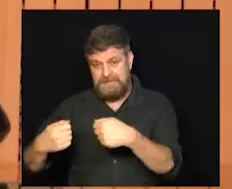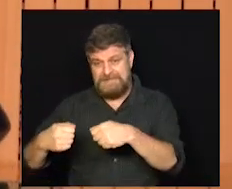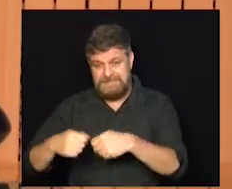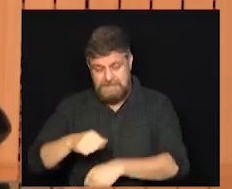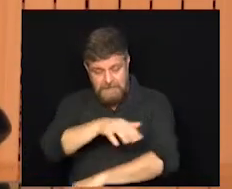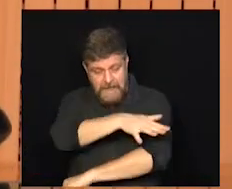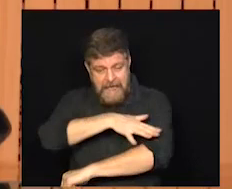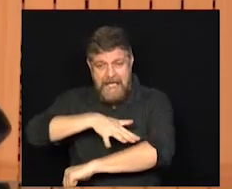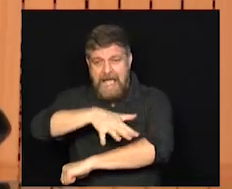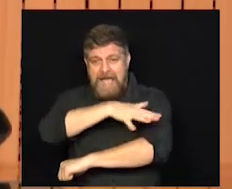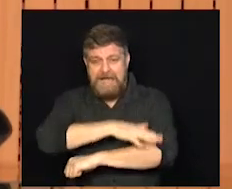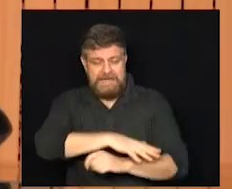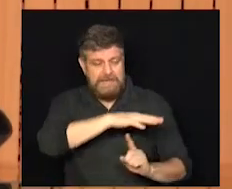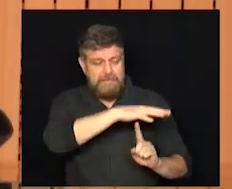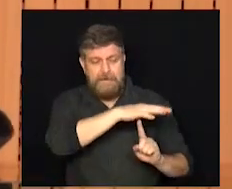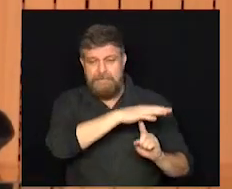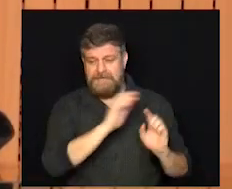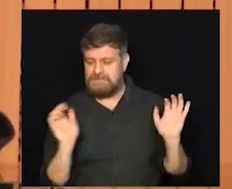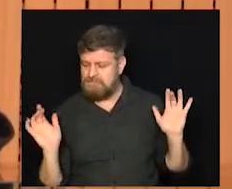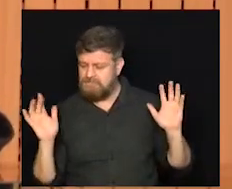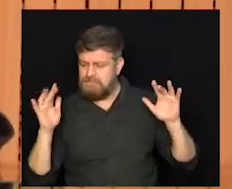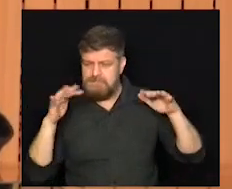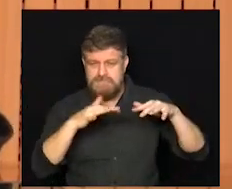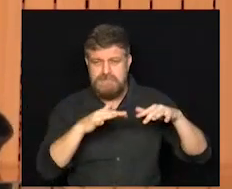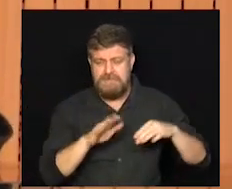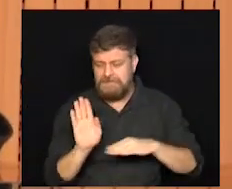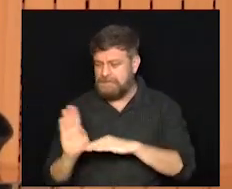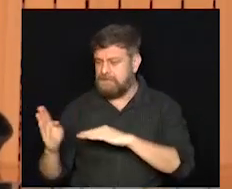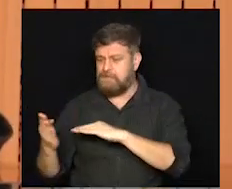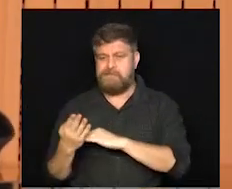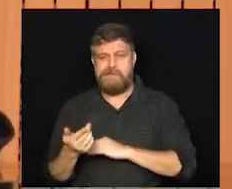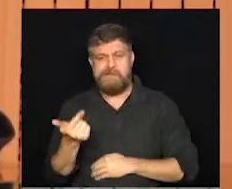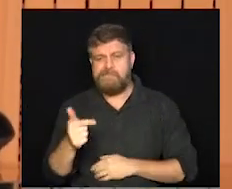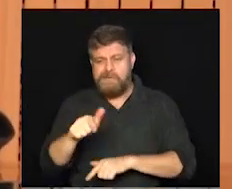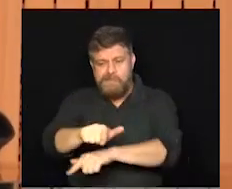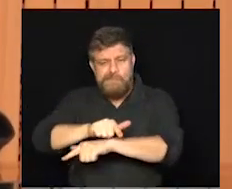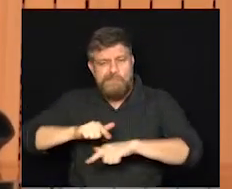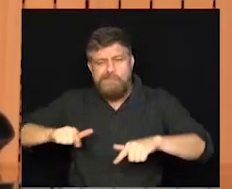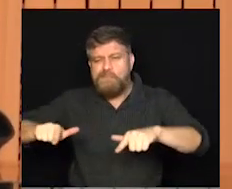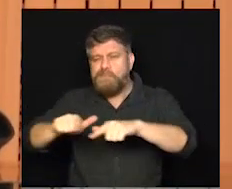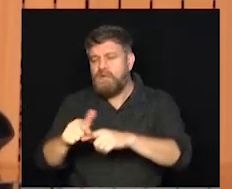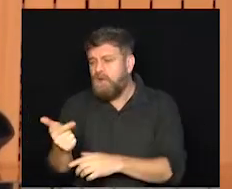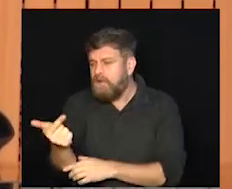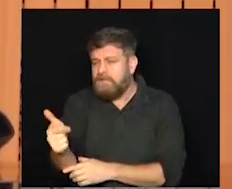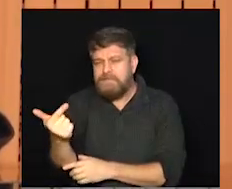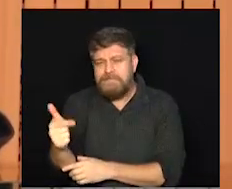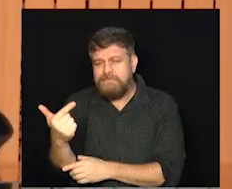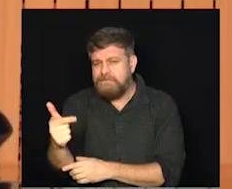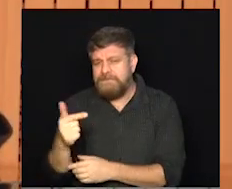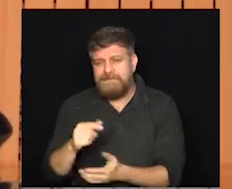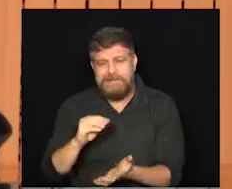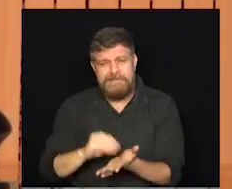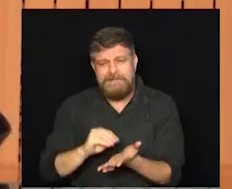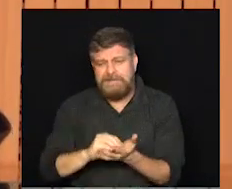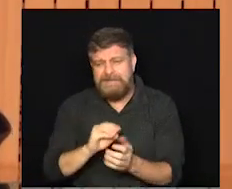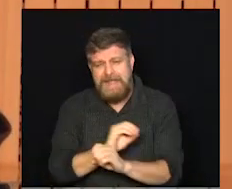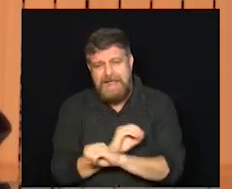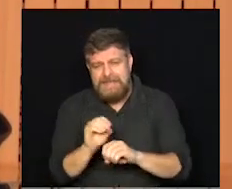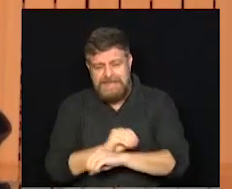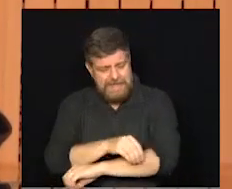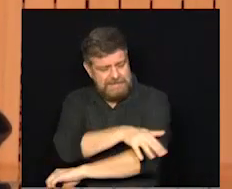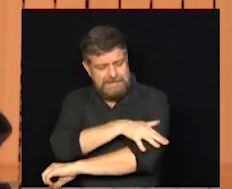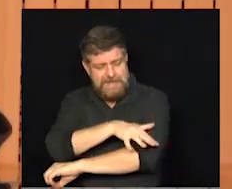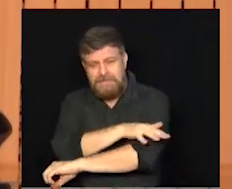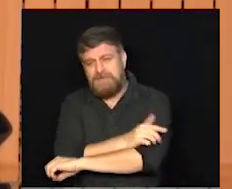lazer na região, e esses bairros onde o senhor citou é uma carência muito grande, não tenha dúvida. Eu vou ouvir, pastor Valder,